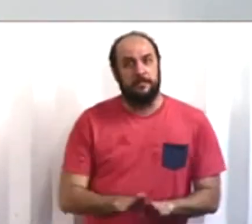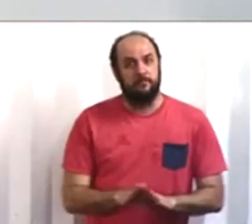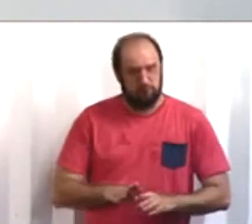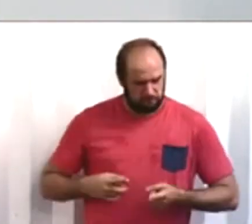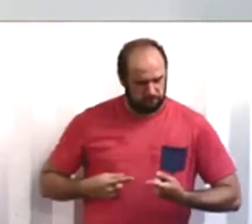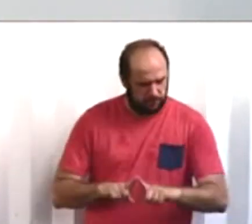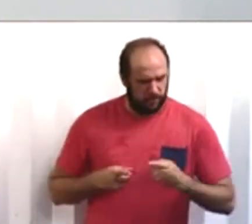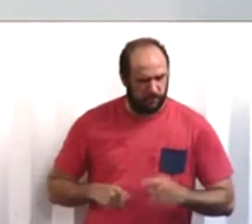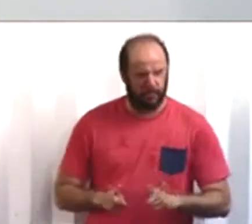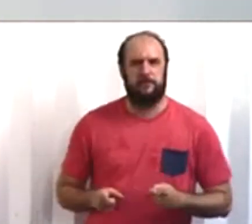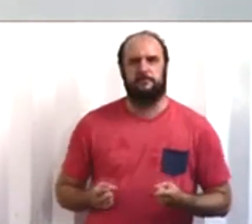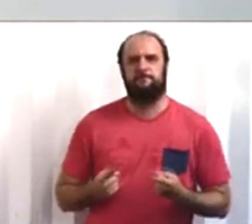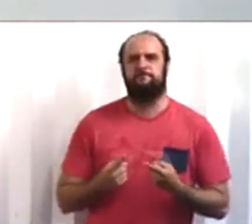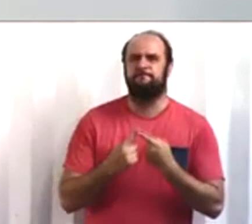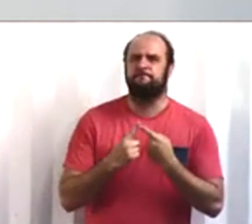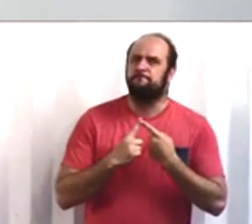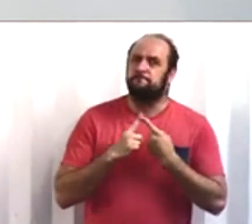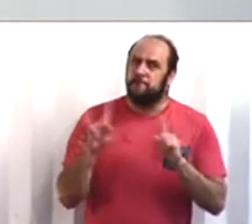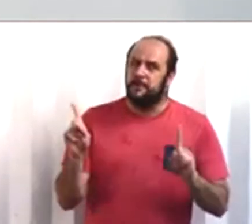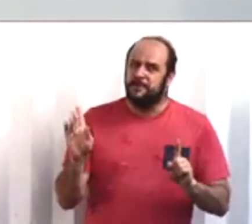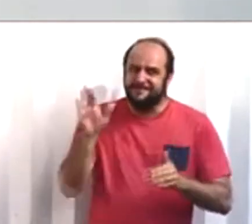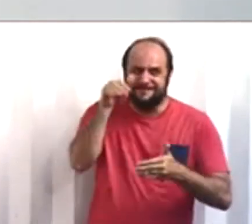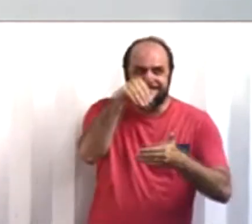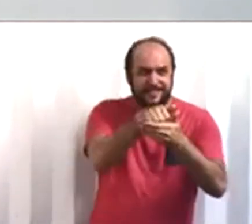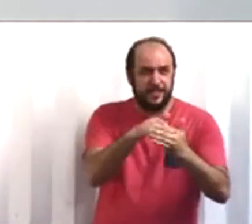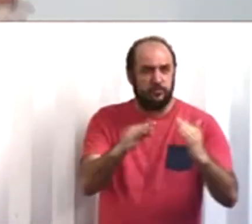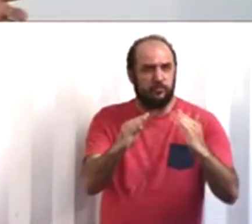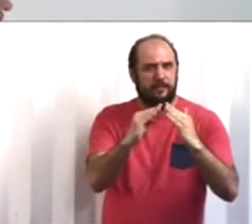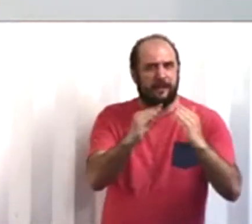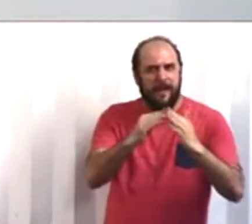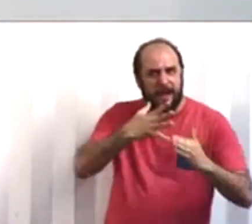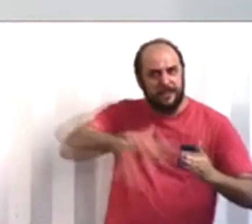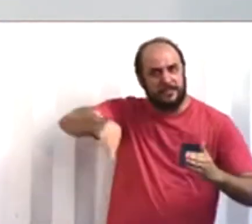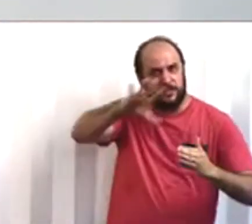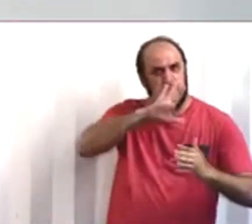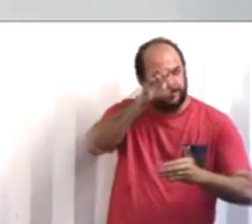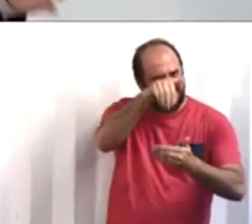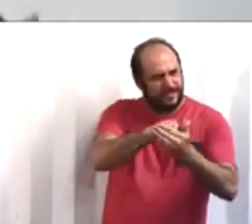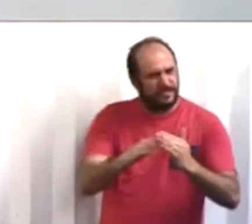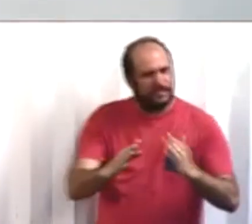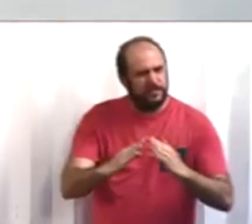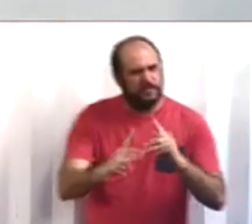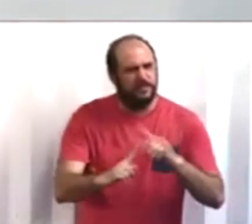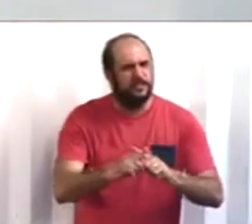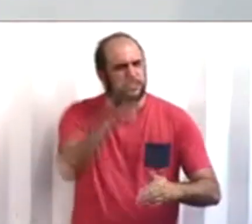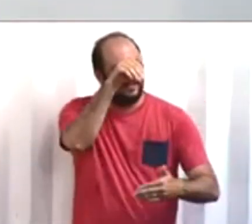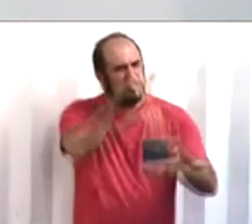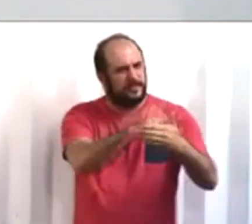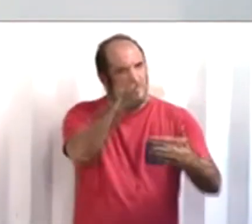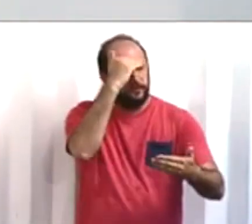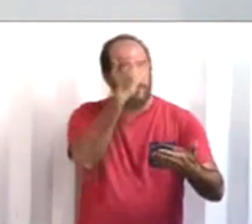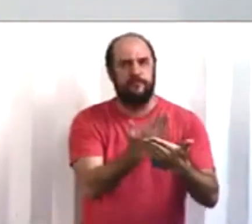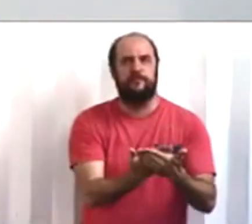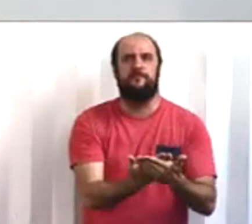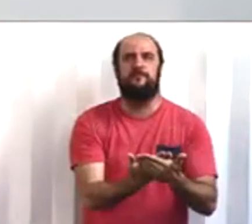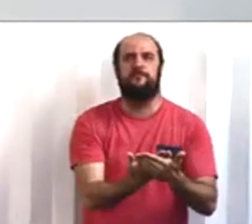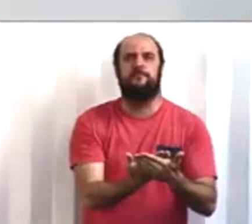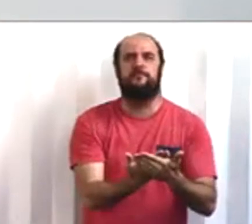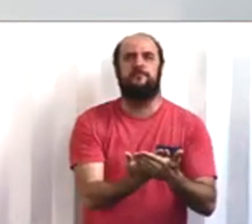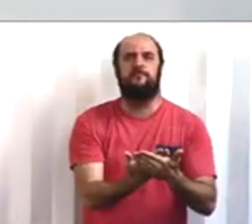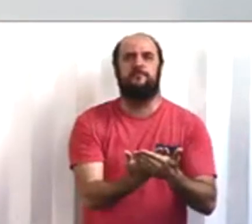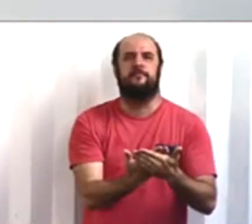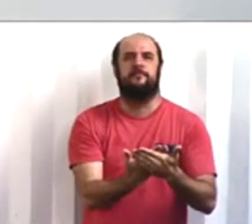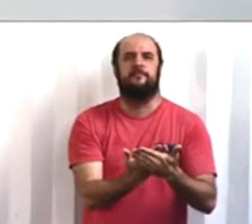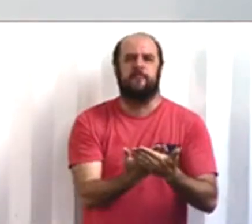interna. Mas dentro das nossas casas, dentro da nossa igreja, dentro da nossa fé, ela é uma ameaça bem